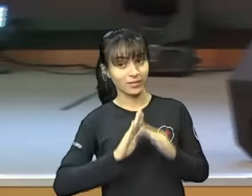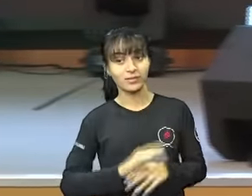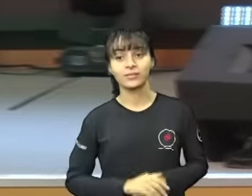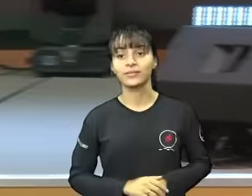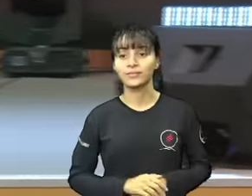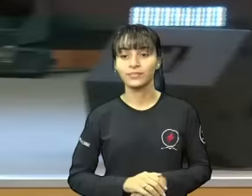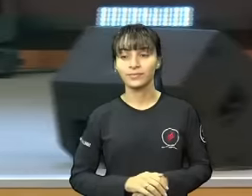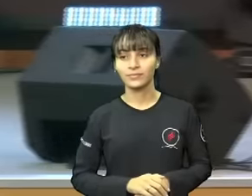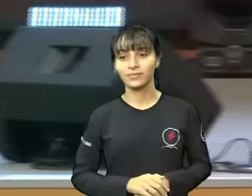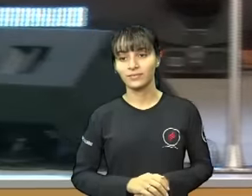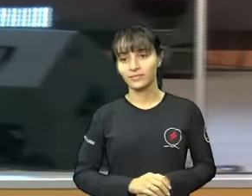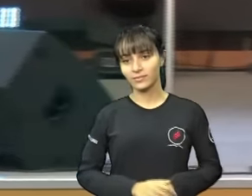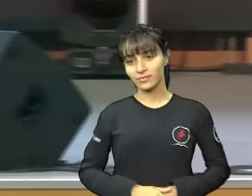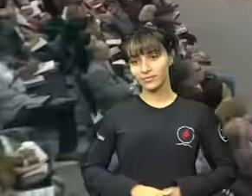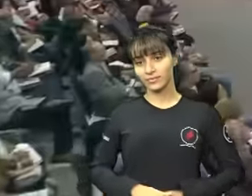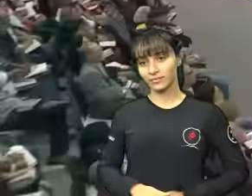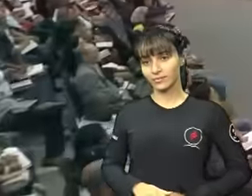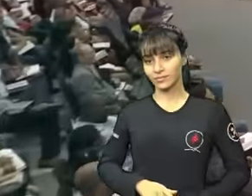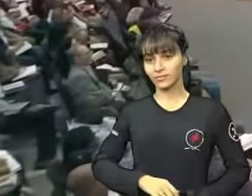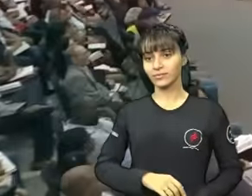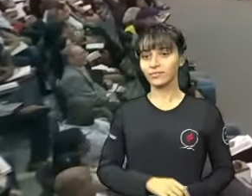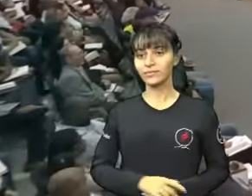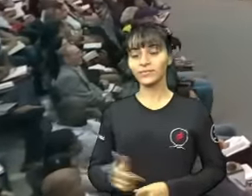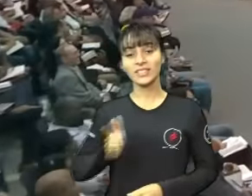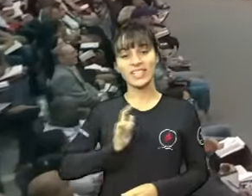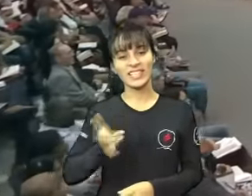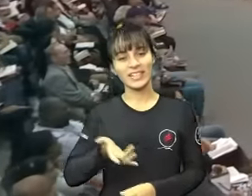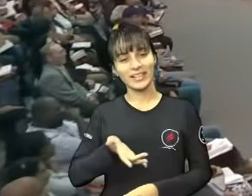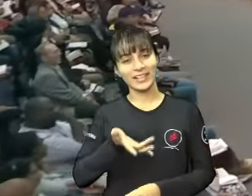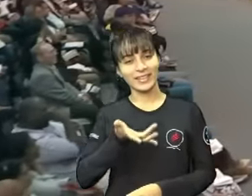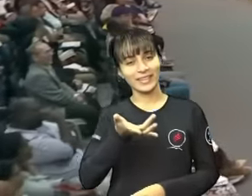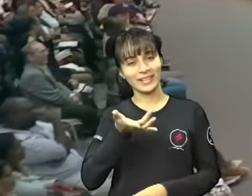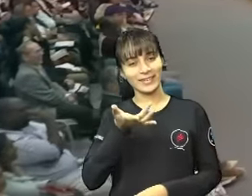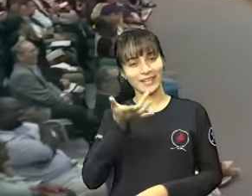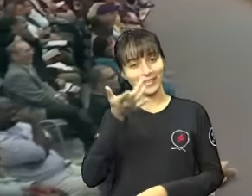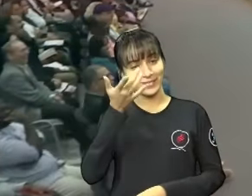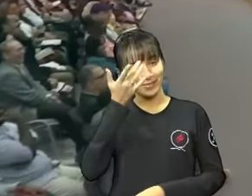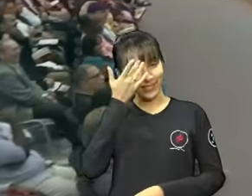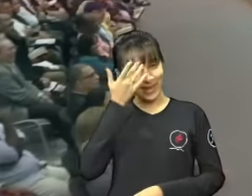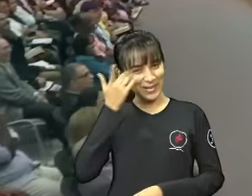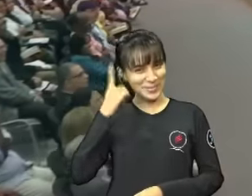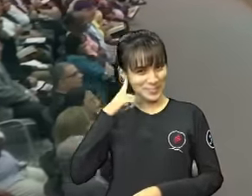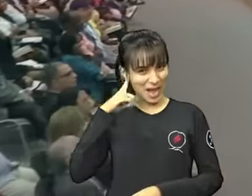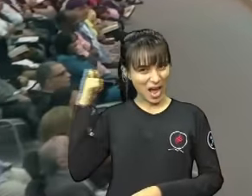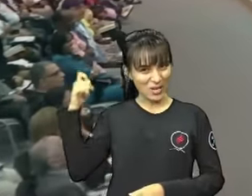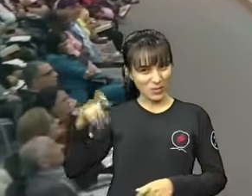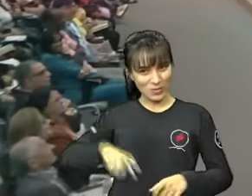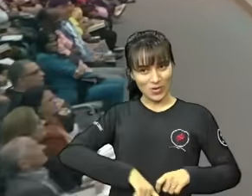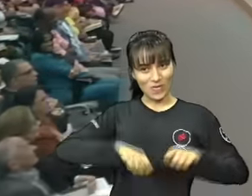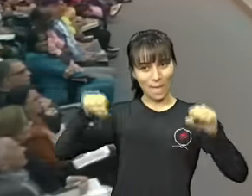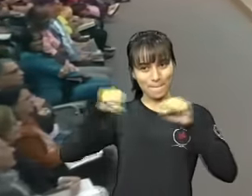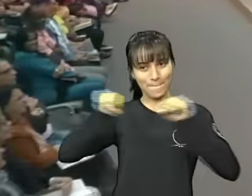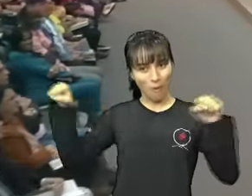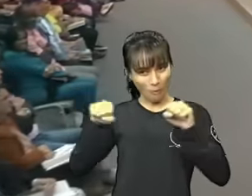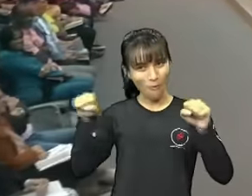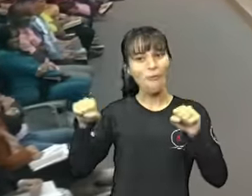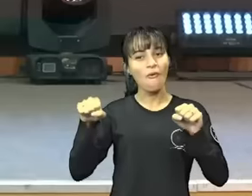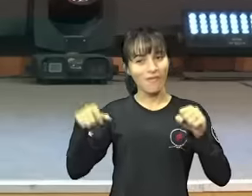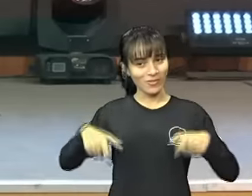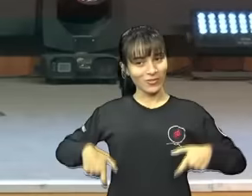E aí eu eu eu tenho gravado o barulho do Ursinho Pooh Oi Suzana tá aqui a minha irmã